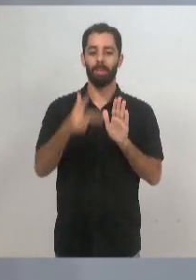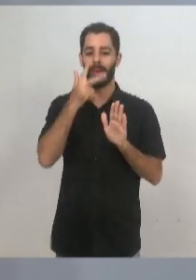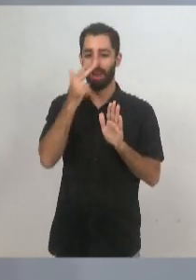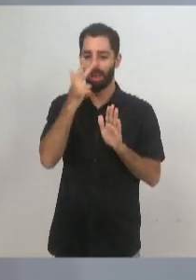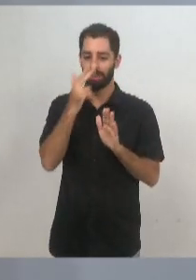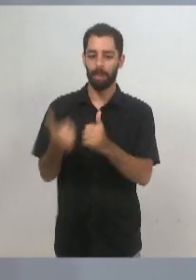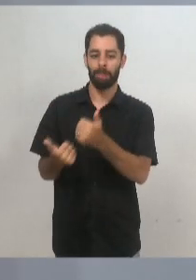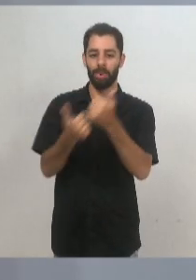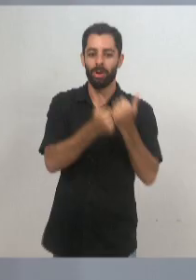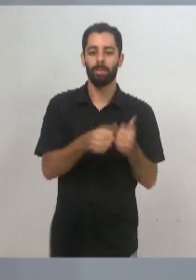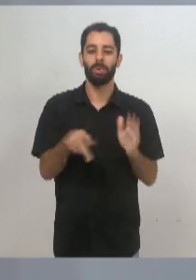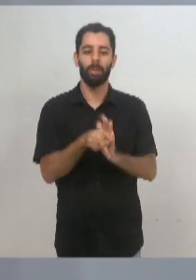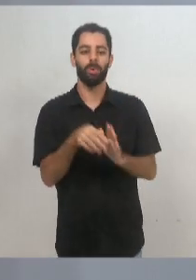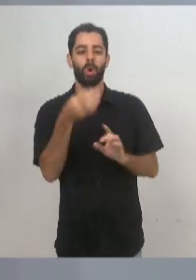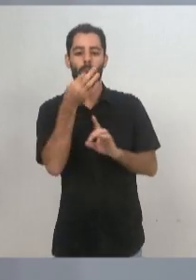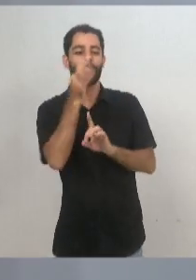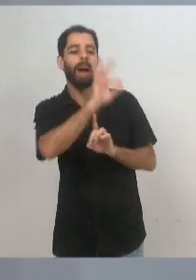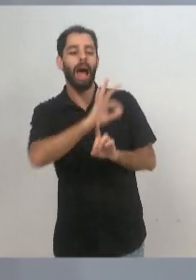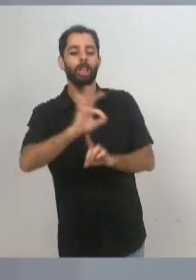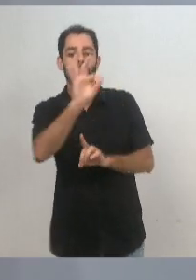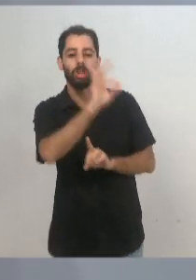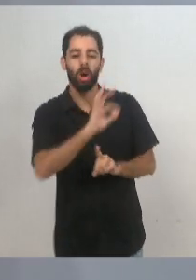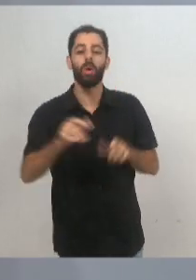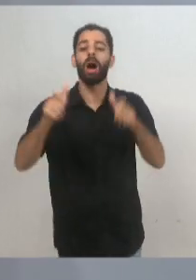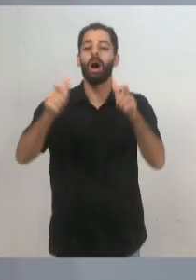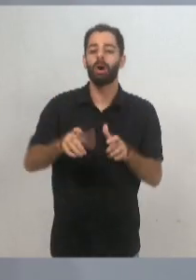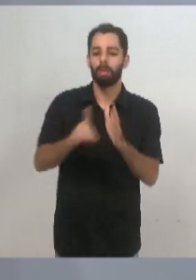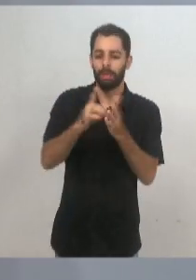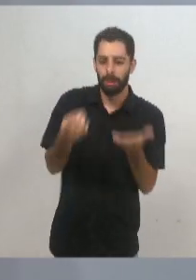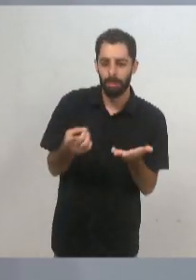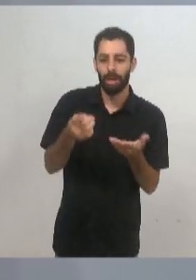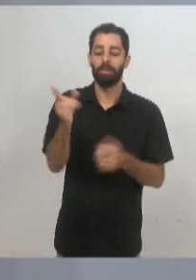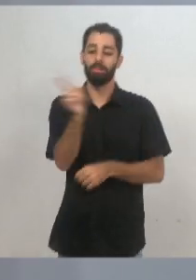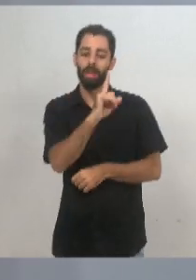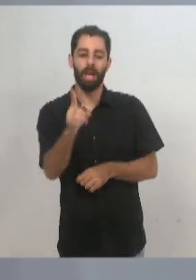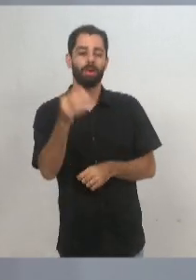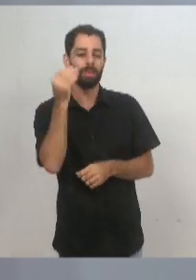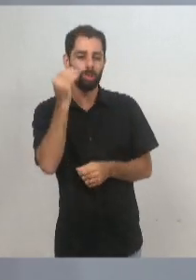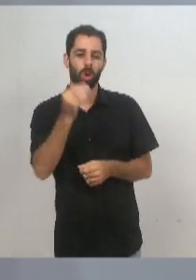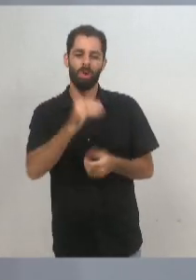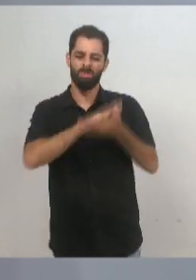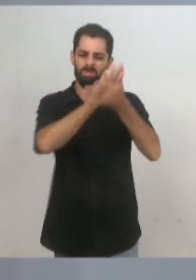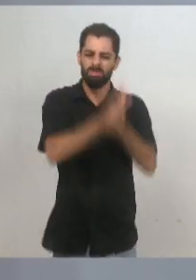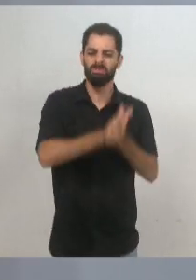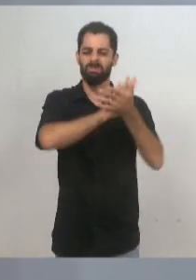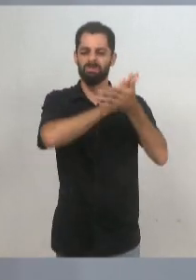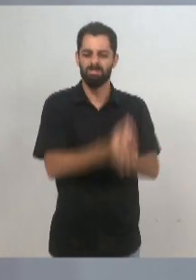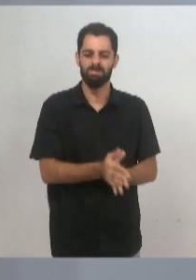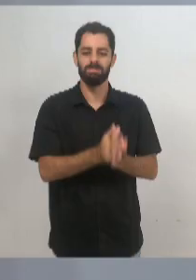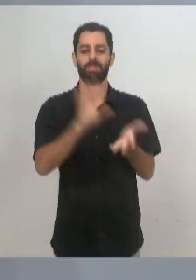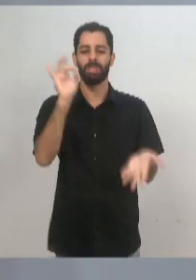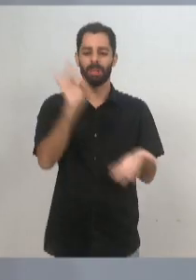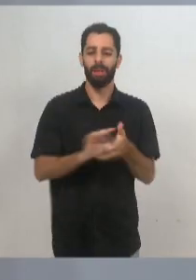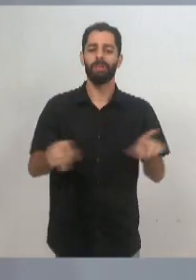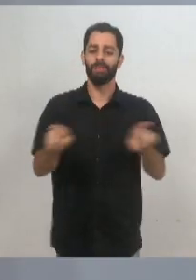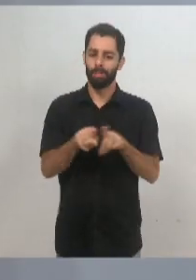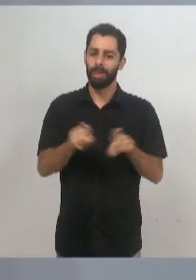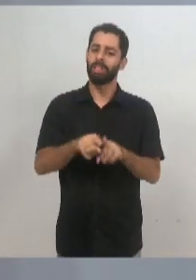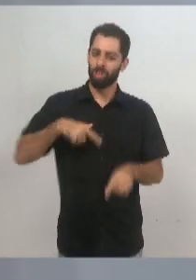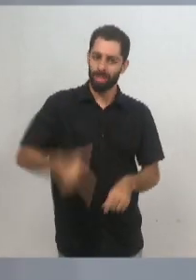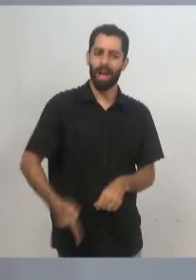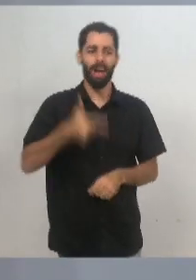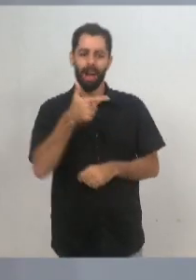de batom, presidente, ou de bíblias. Não, eles foram atentados terroristas, inclusive com